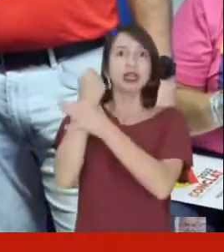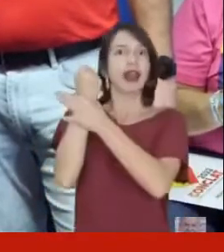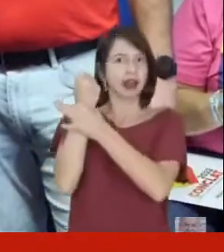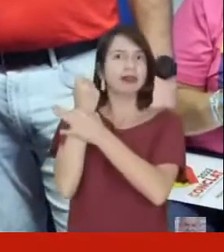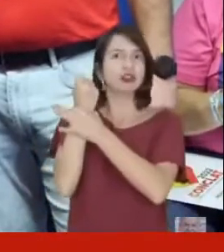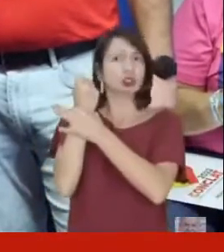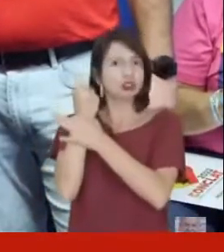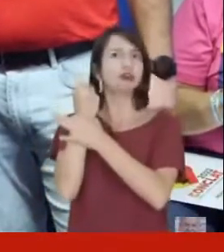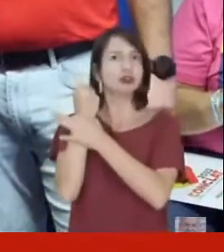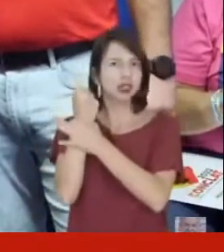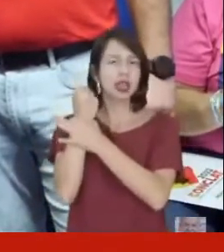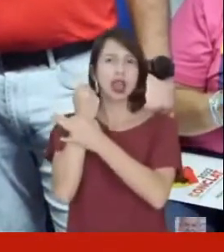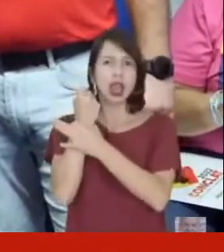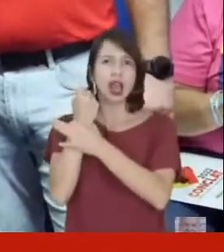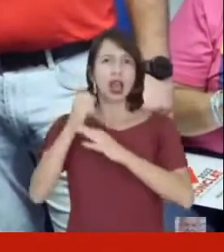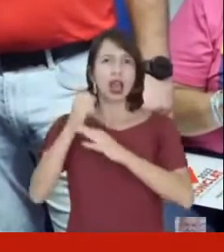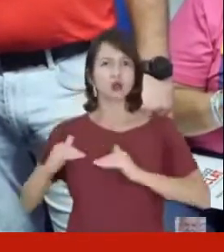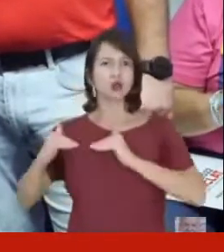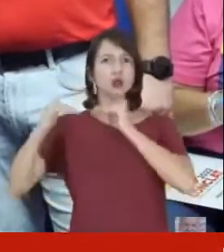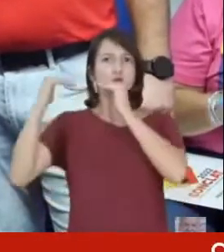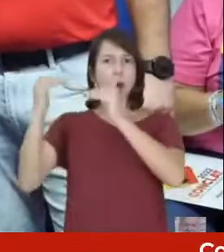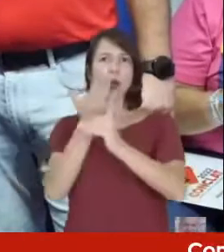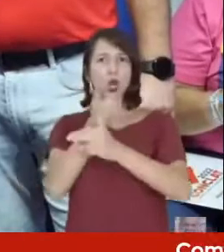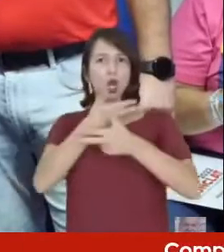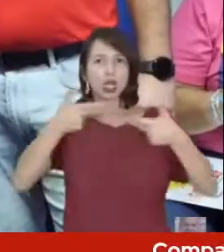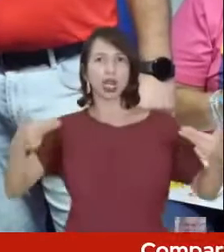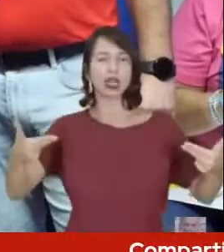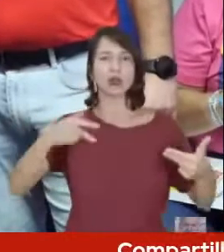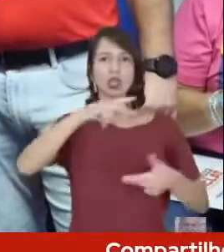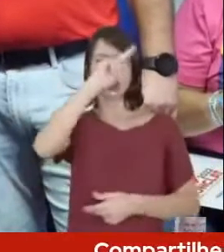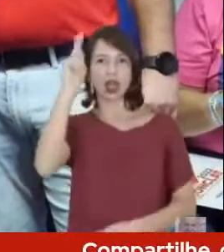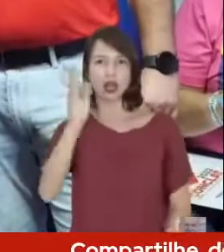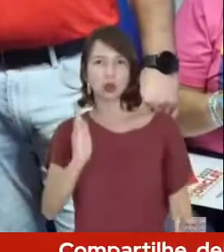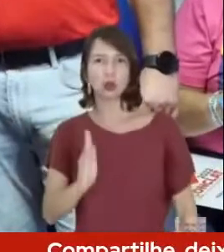Foi extinto o Ministério da Agricultura Familiar,